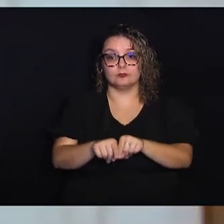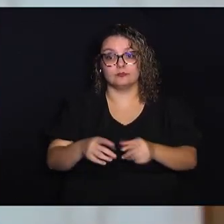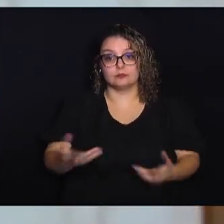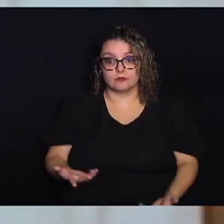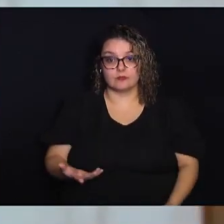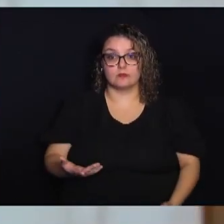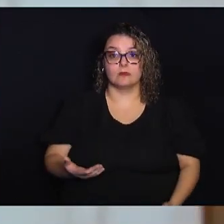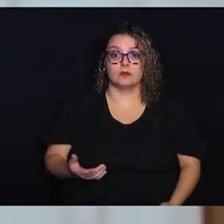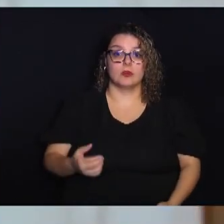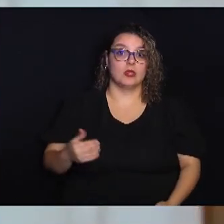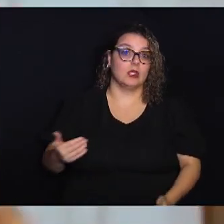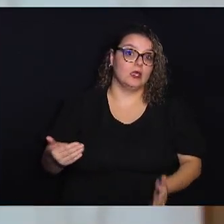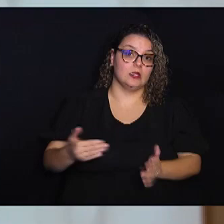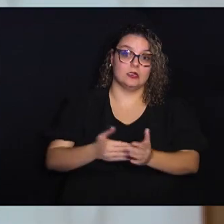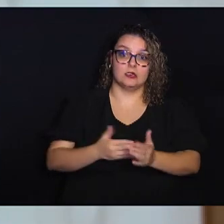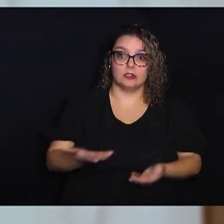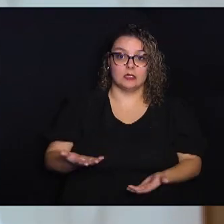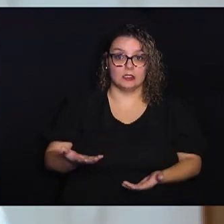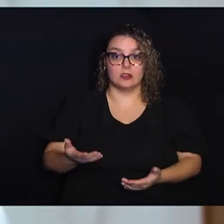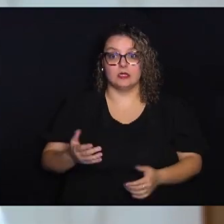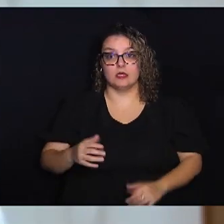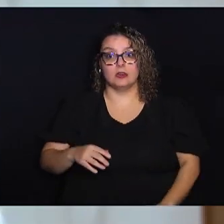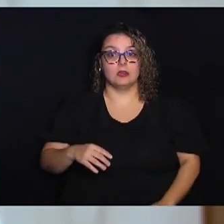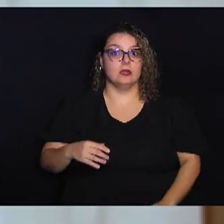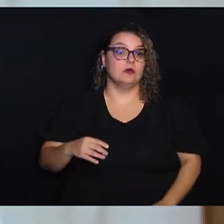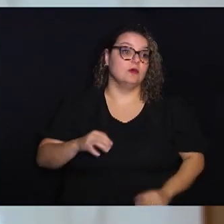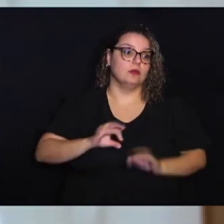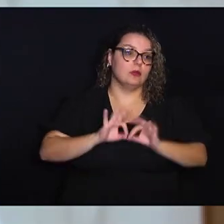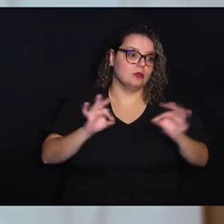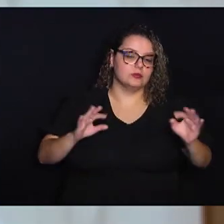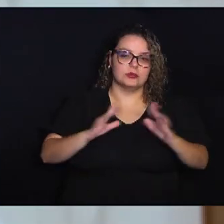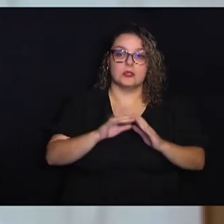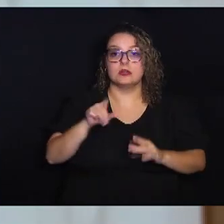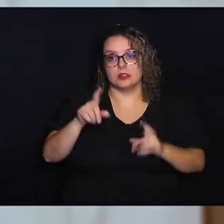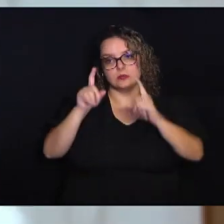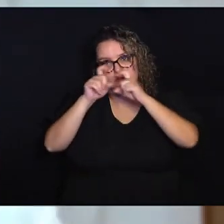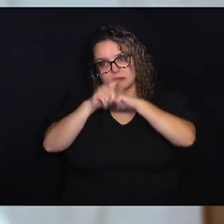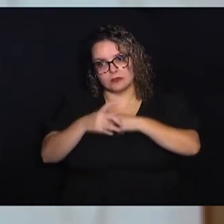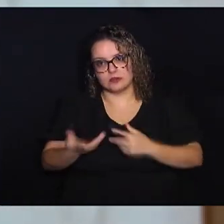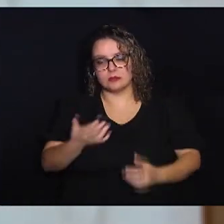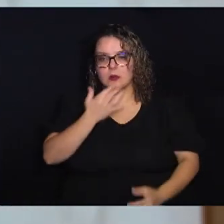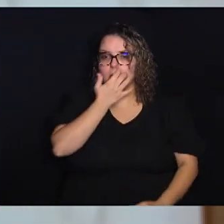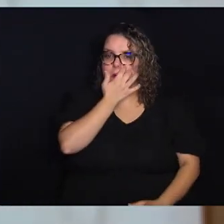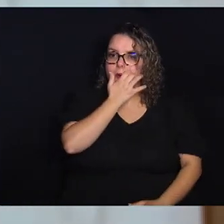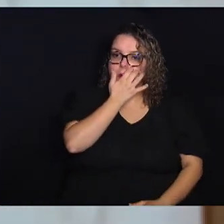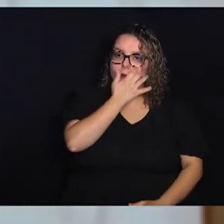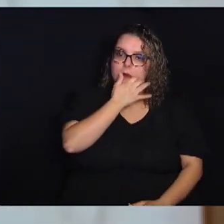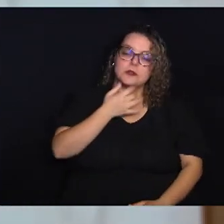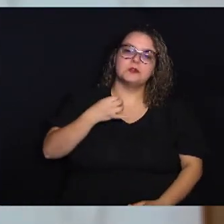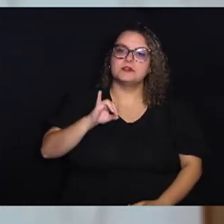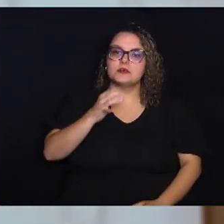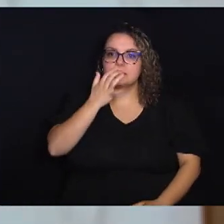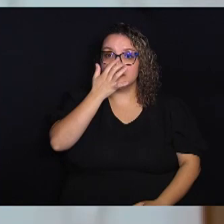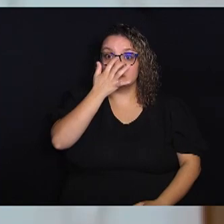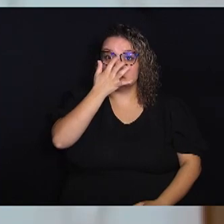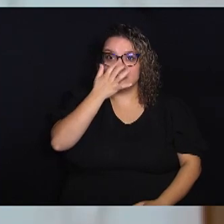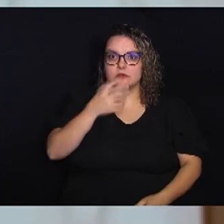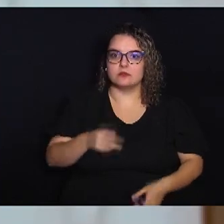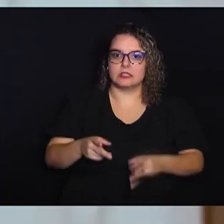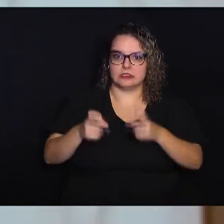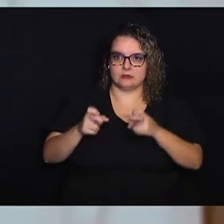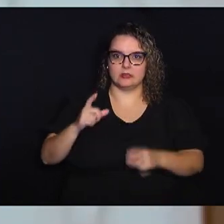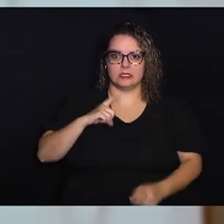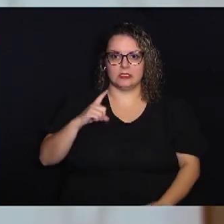até o transporte, a gente comer isso fora de casa acaba sendo um desafio. Então, se você percebe que